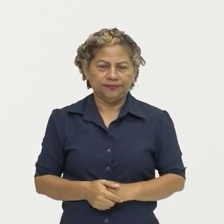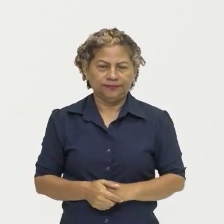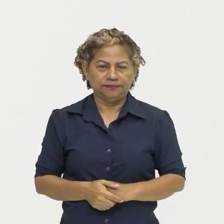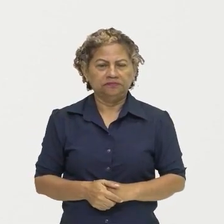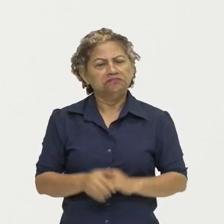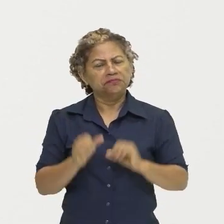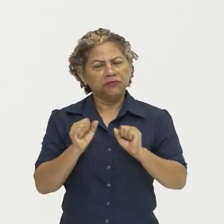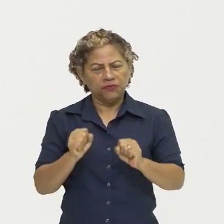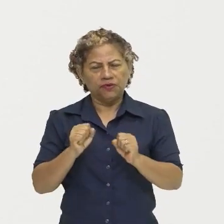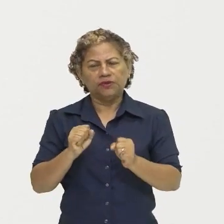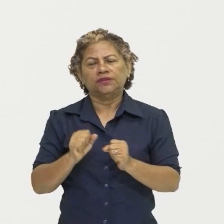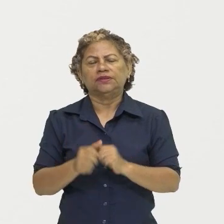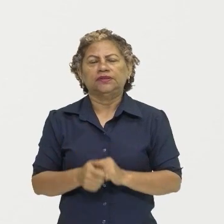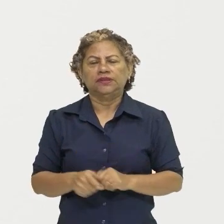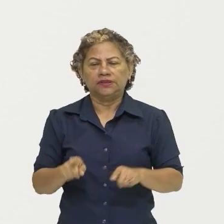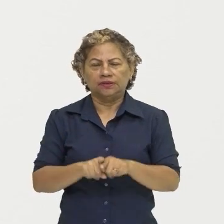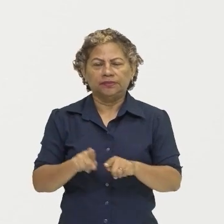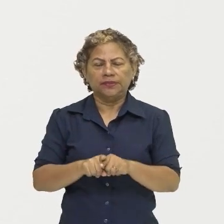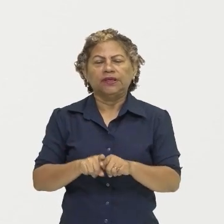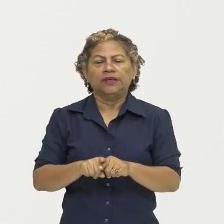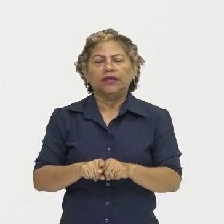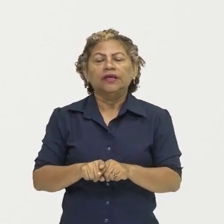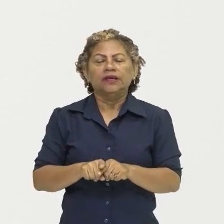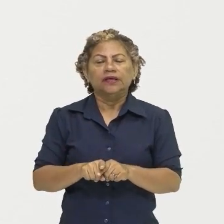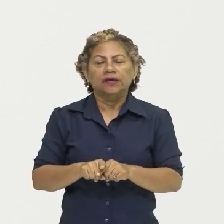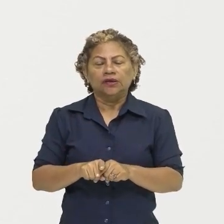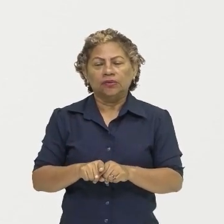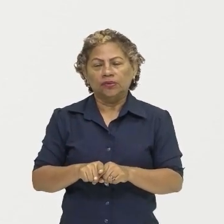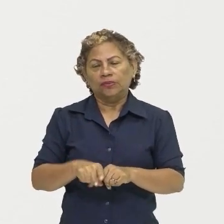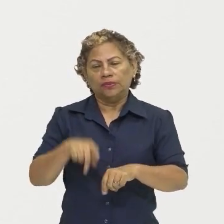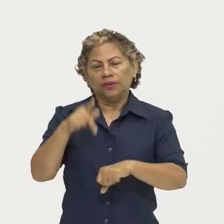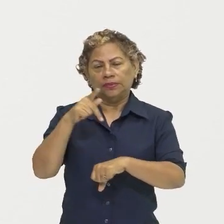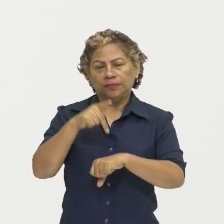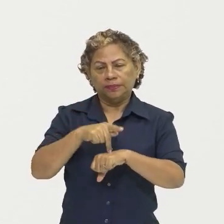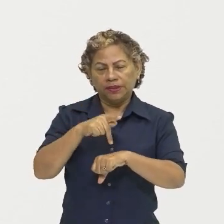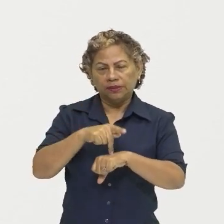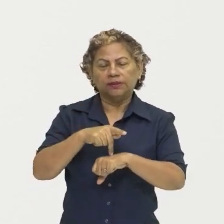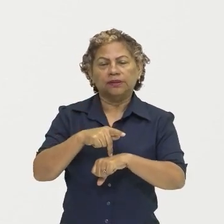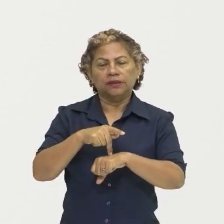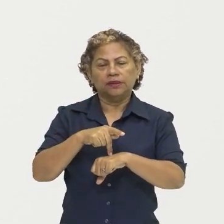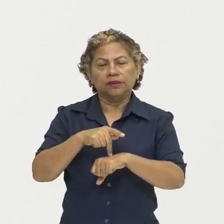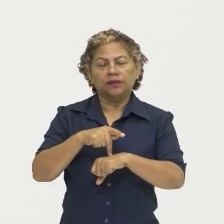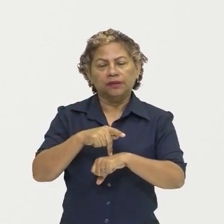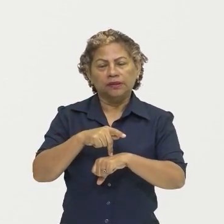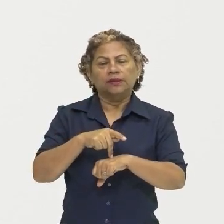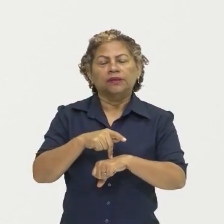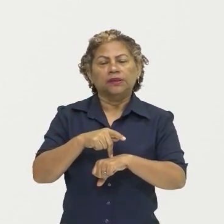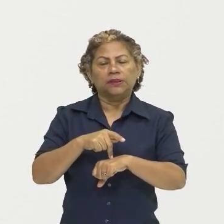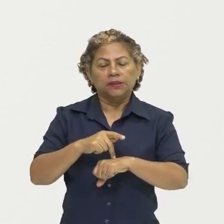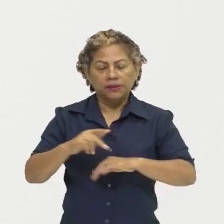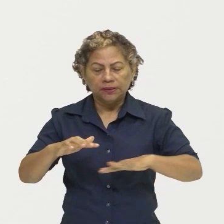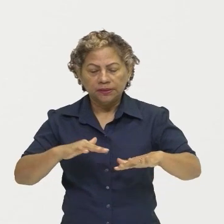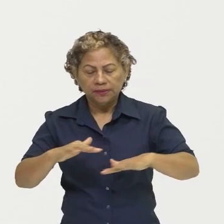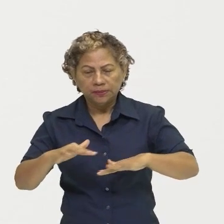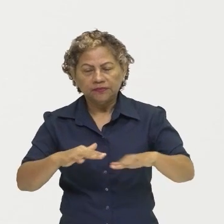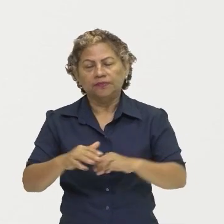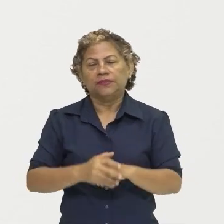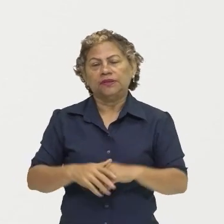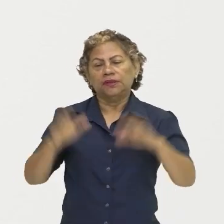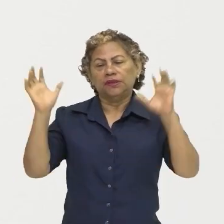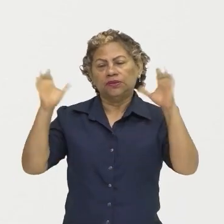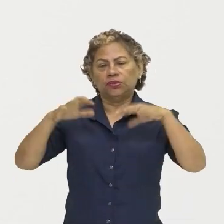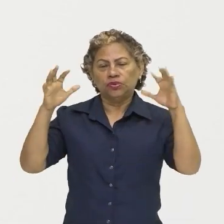seguinte: uma queda de uma pedra, temos aí o fenômeno da